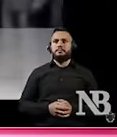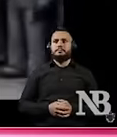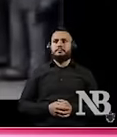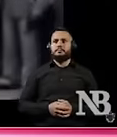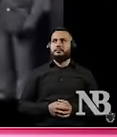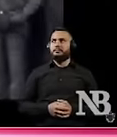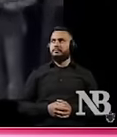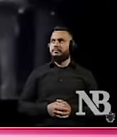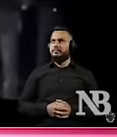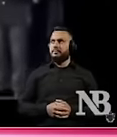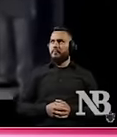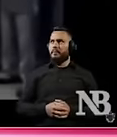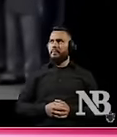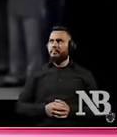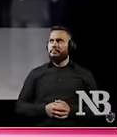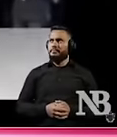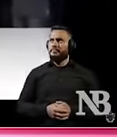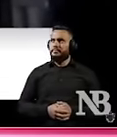país.